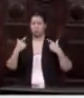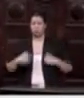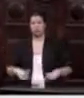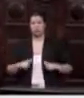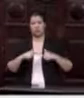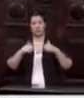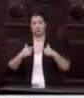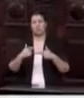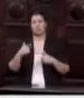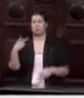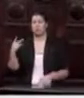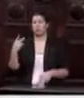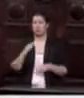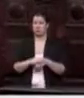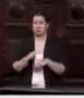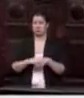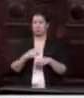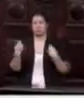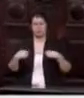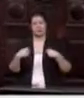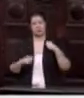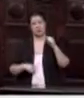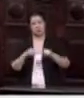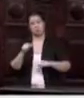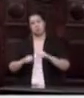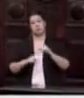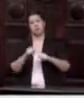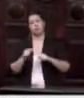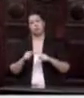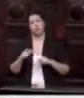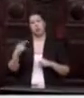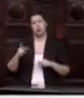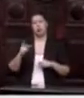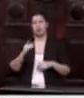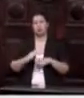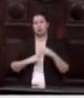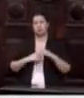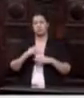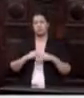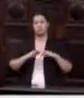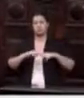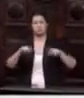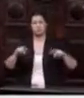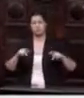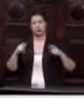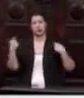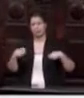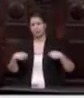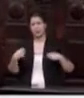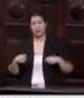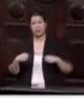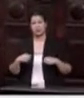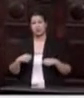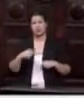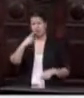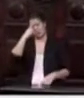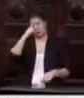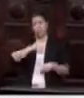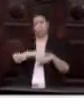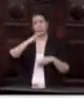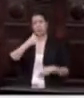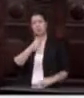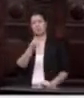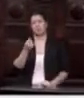adotado tem que ser alterado. Esse comportamento que está sendo adotado está levando a que mais de 200 mil